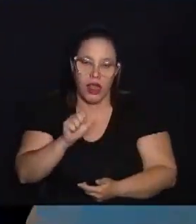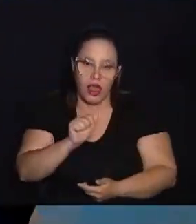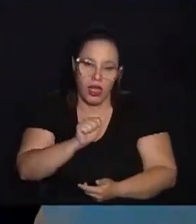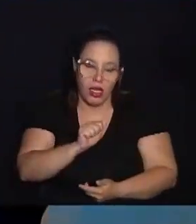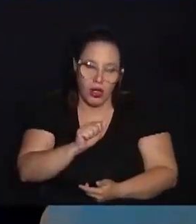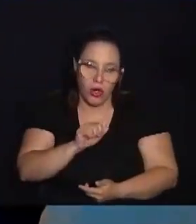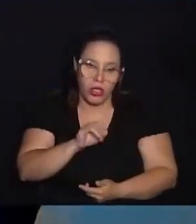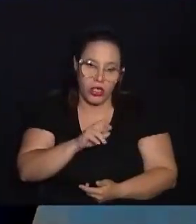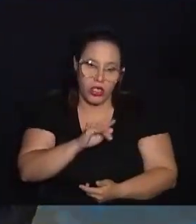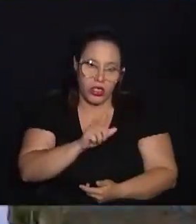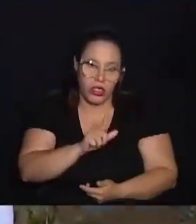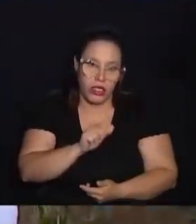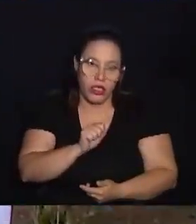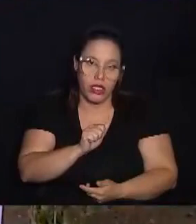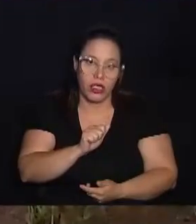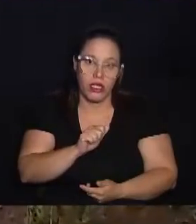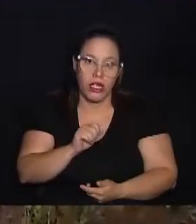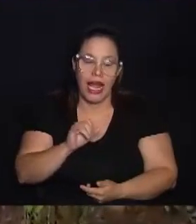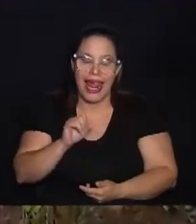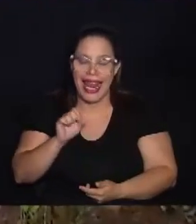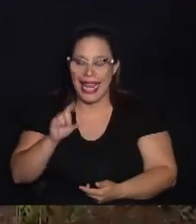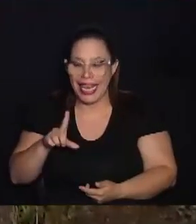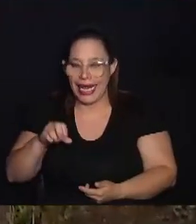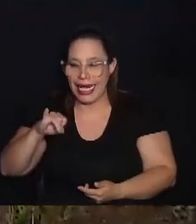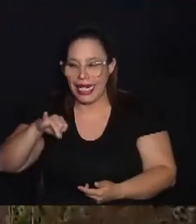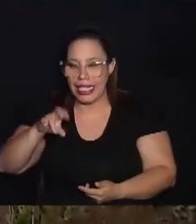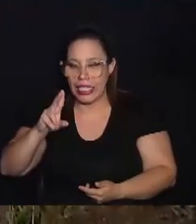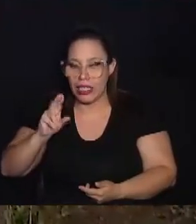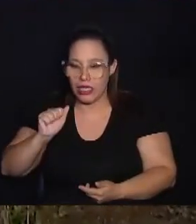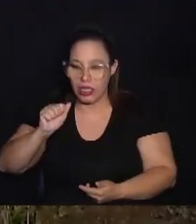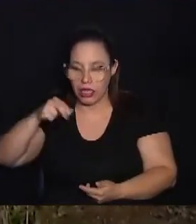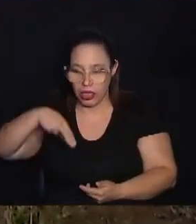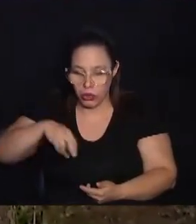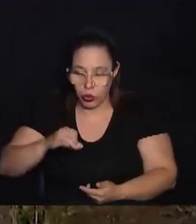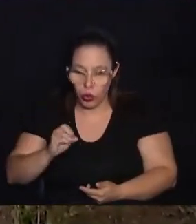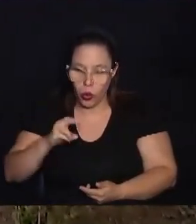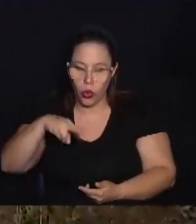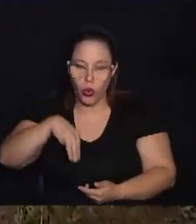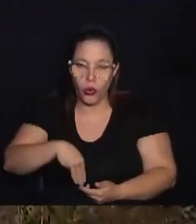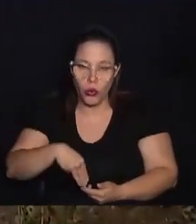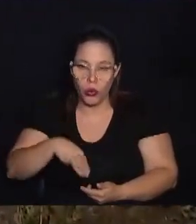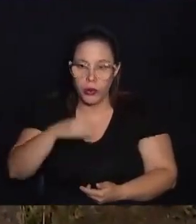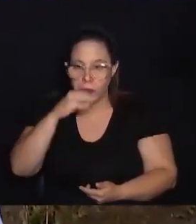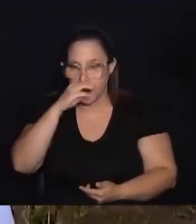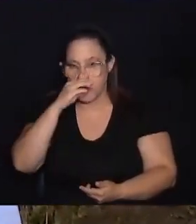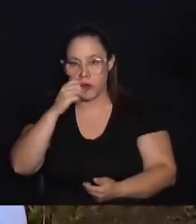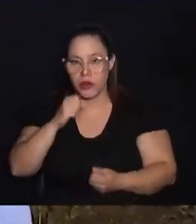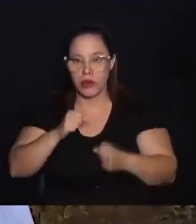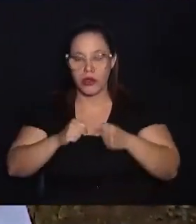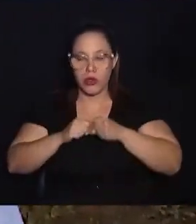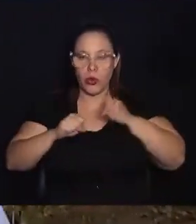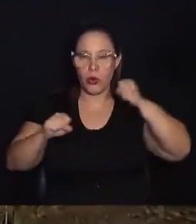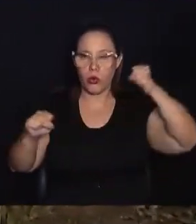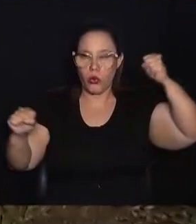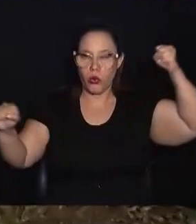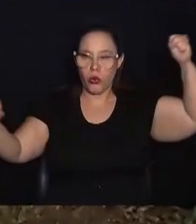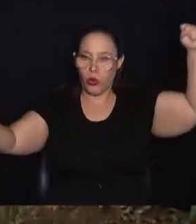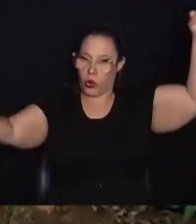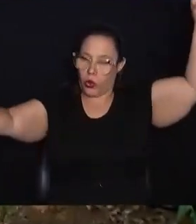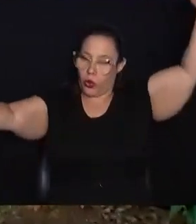oferta o que é essa prática que tá ao fundo são práticas de alongamento de